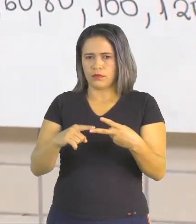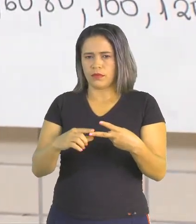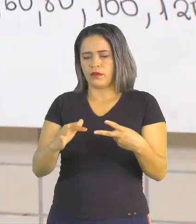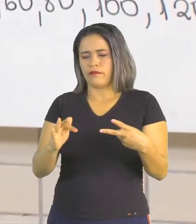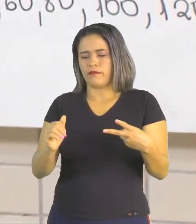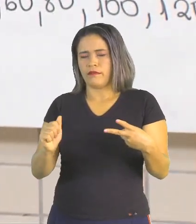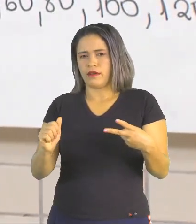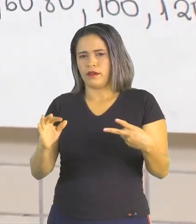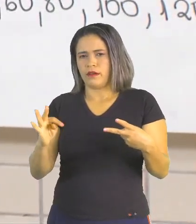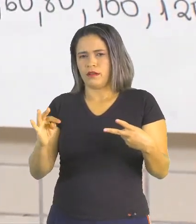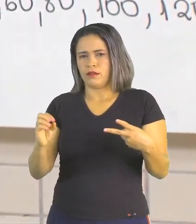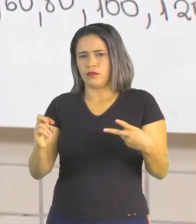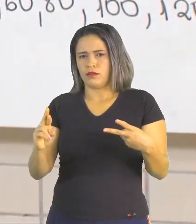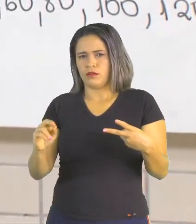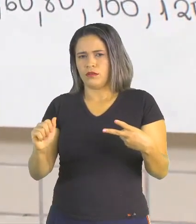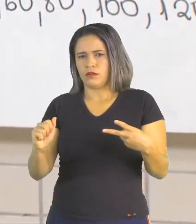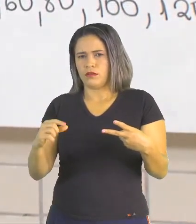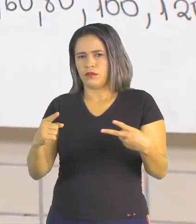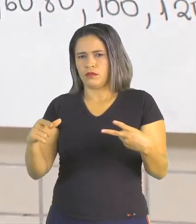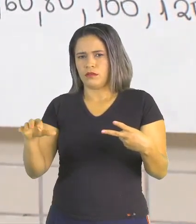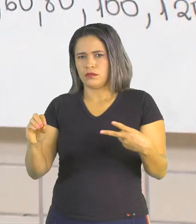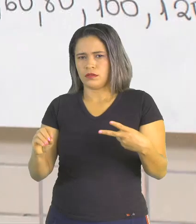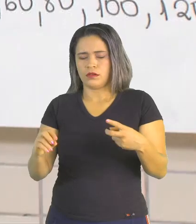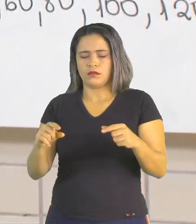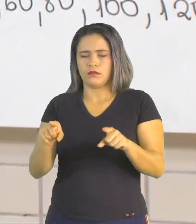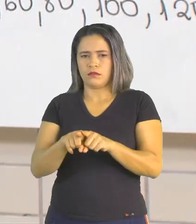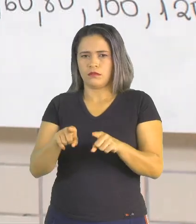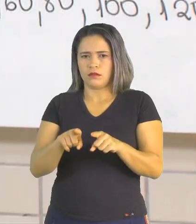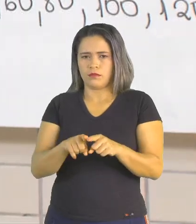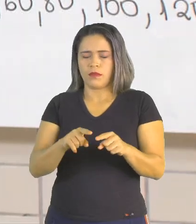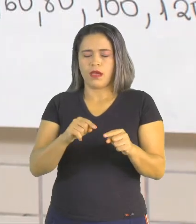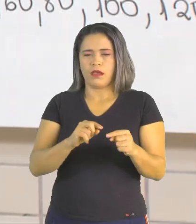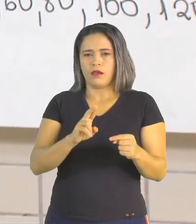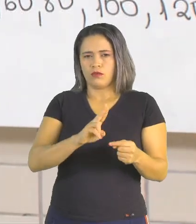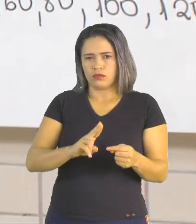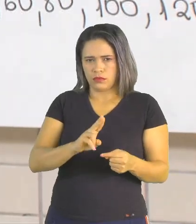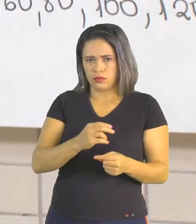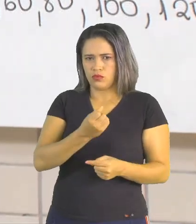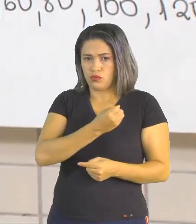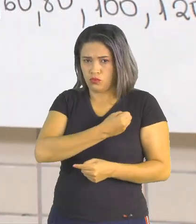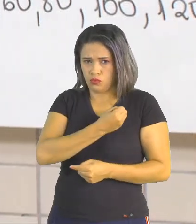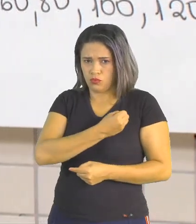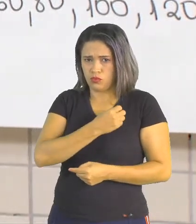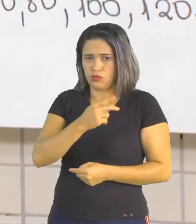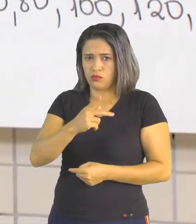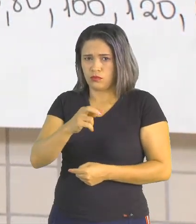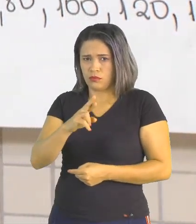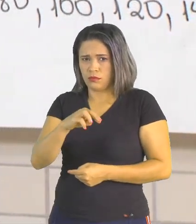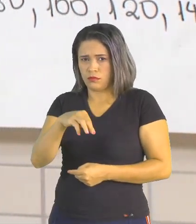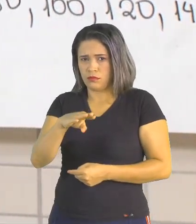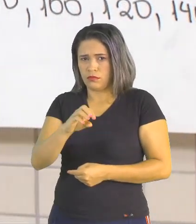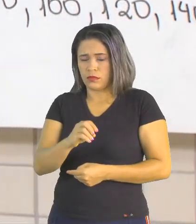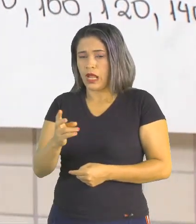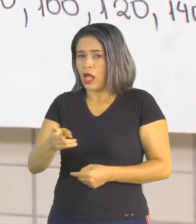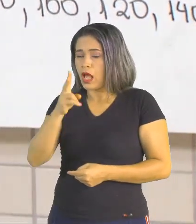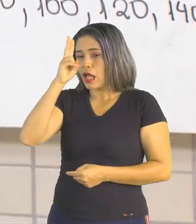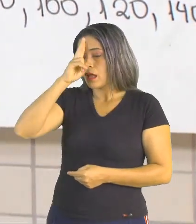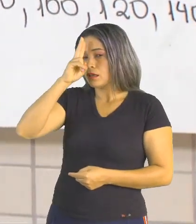envolve multiplicação, utilizei fatores primos. Agora, eu quero lembrar vocês